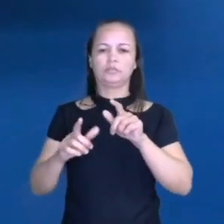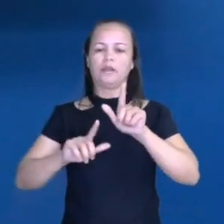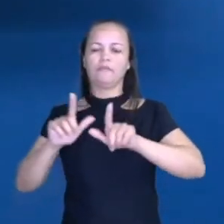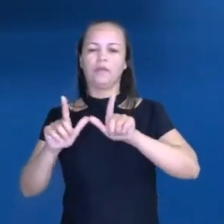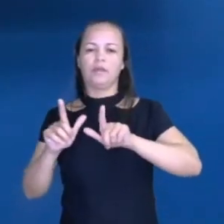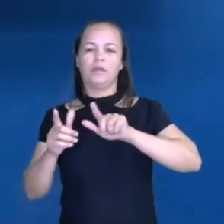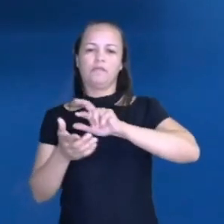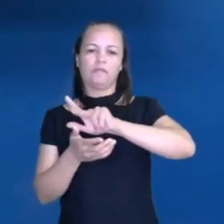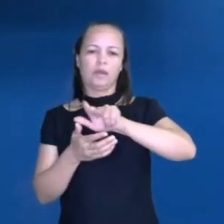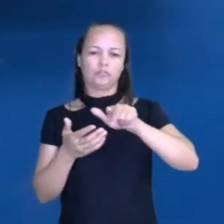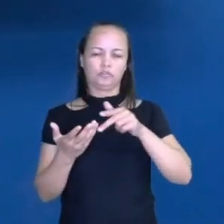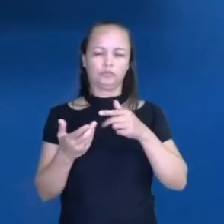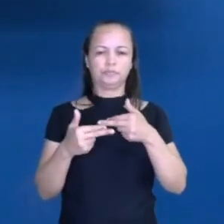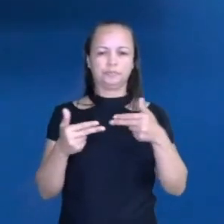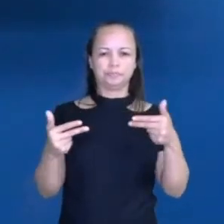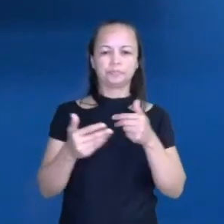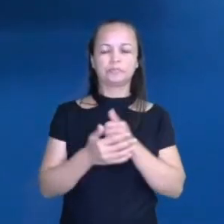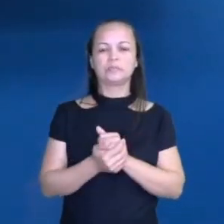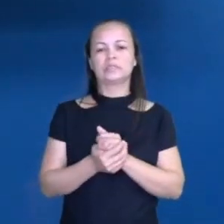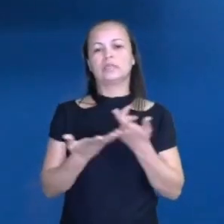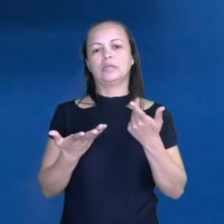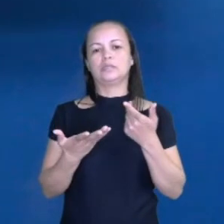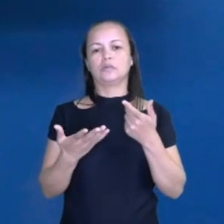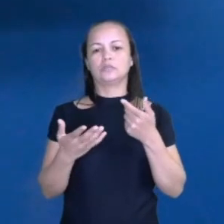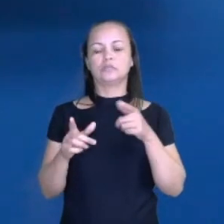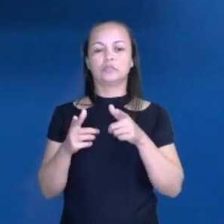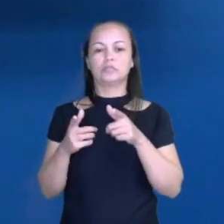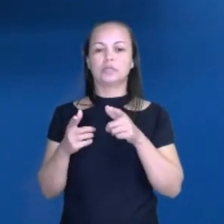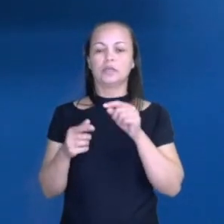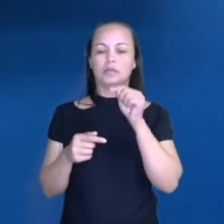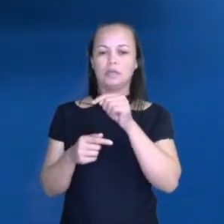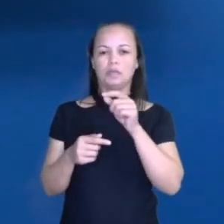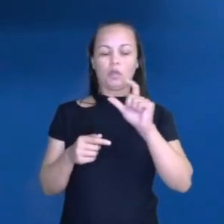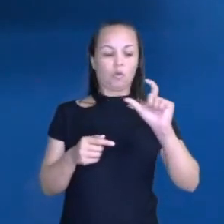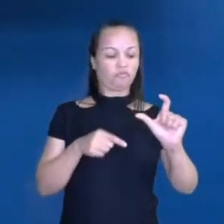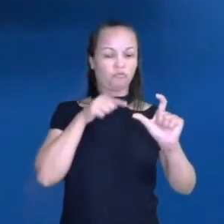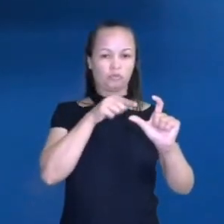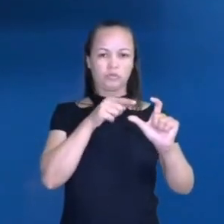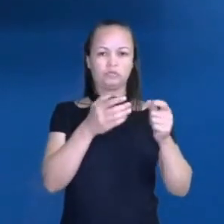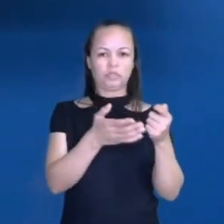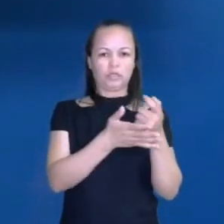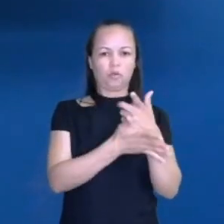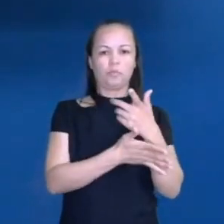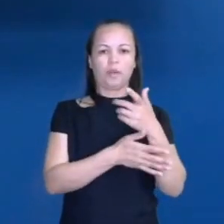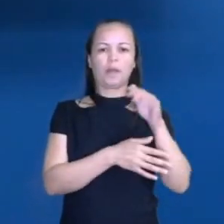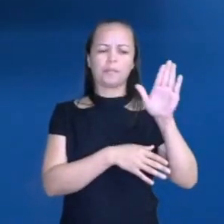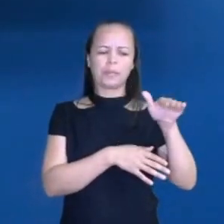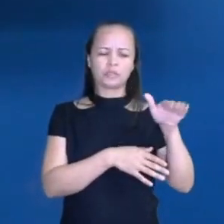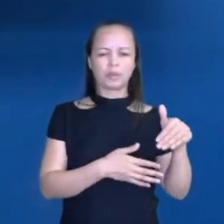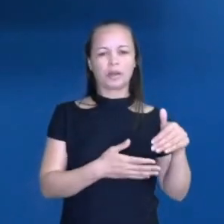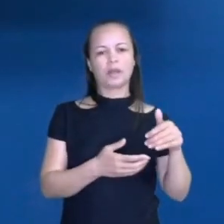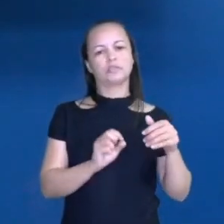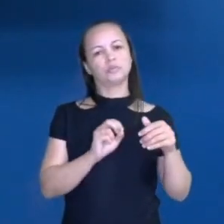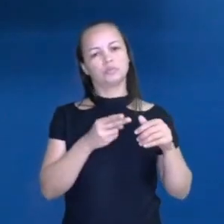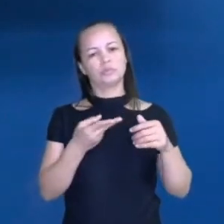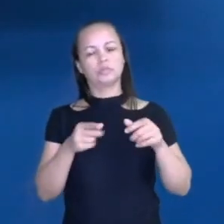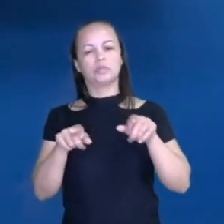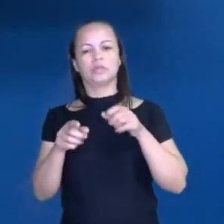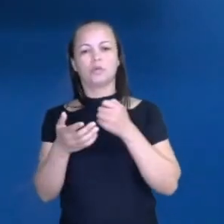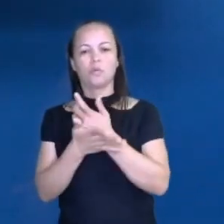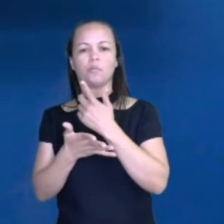menos aí dá uma de 23 reais você consegue comprar um fusível uma falha eletrônico é bem mais caro Tá bom então vamos para